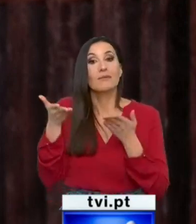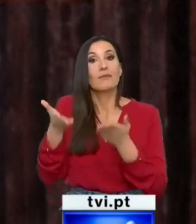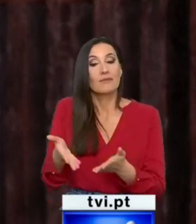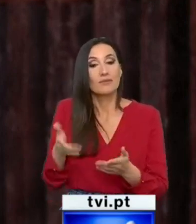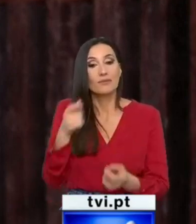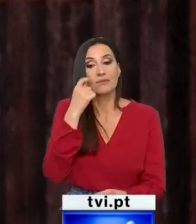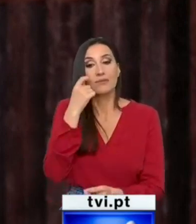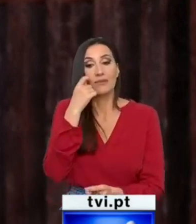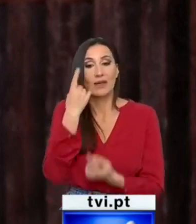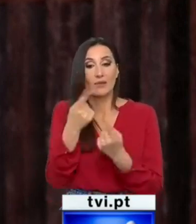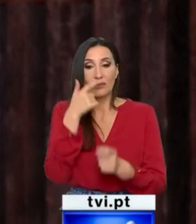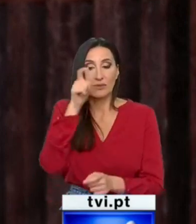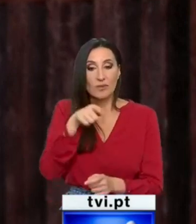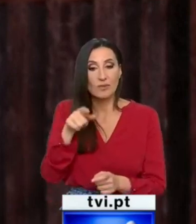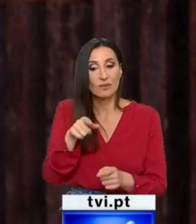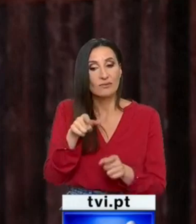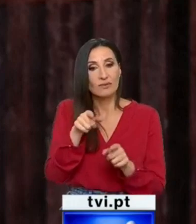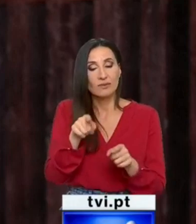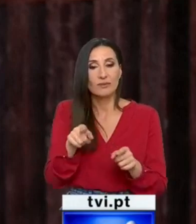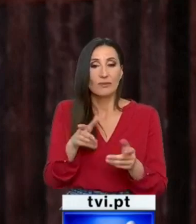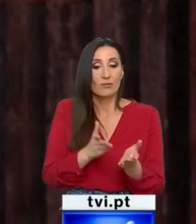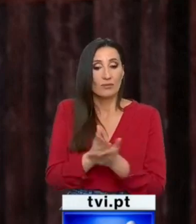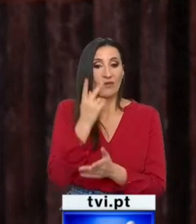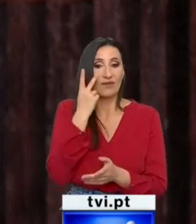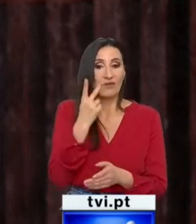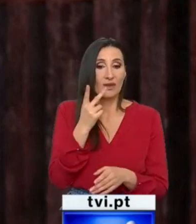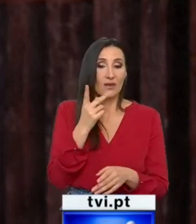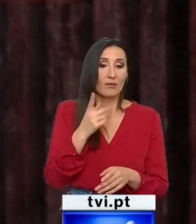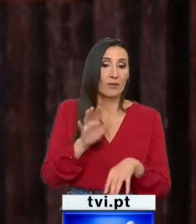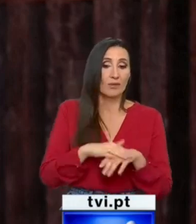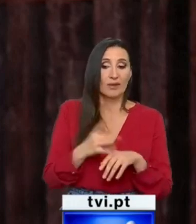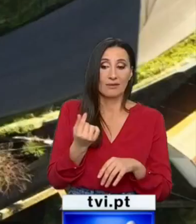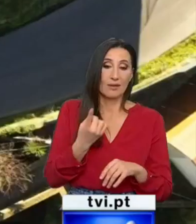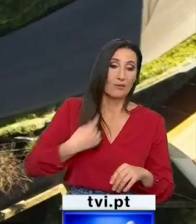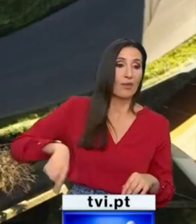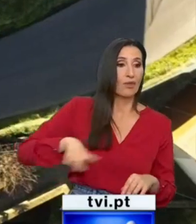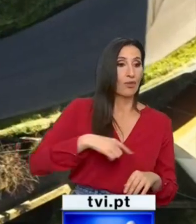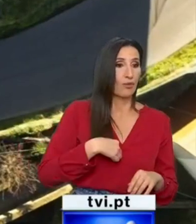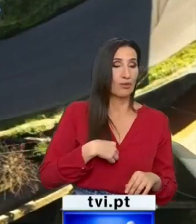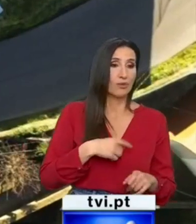alguns, em concreto, continuarem a viver à custa do dinheiro de todos.